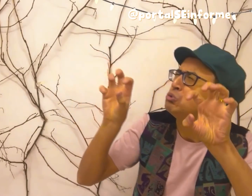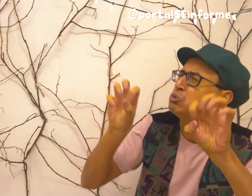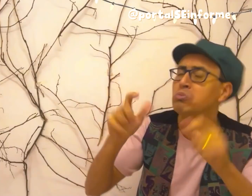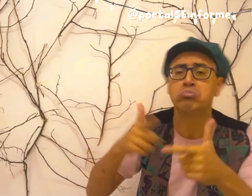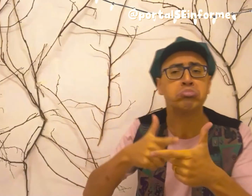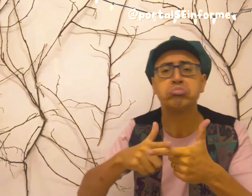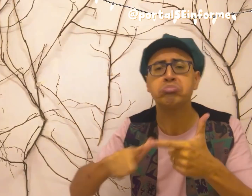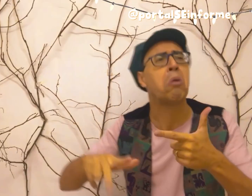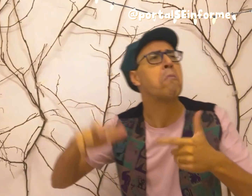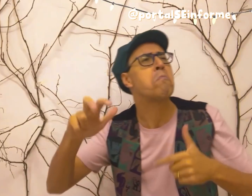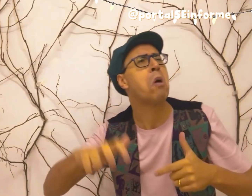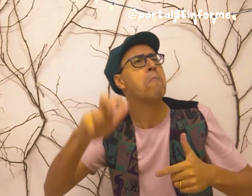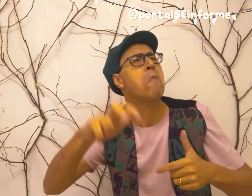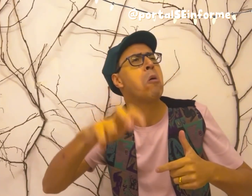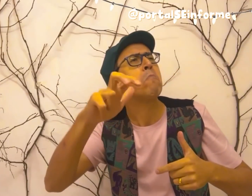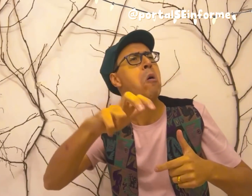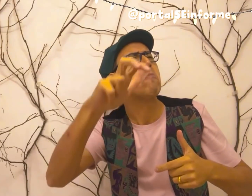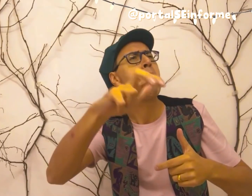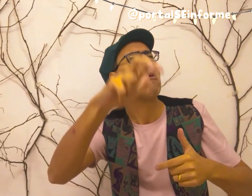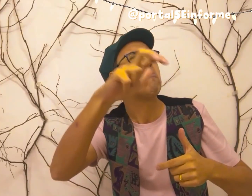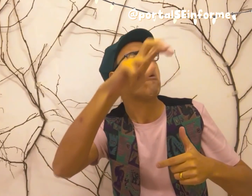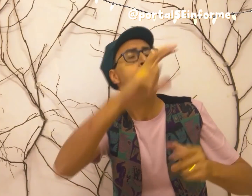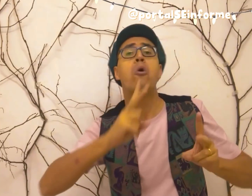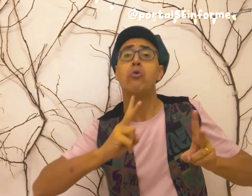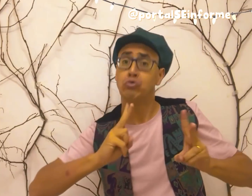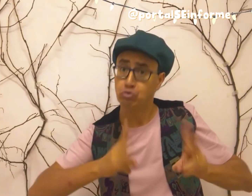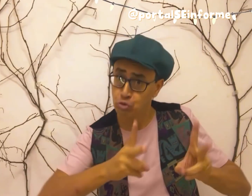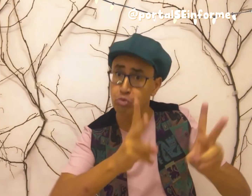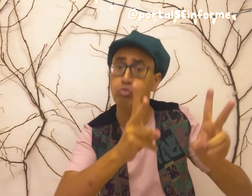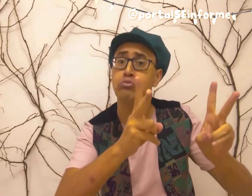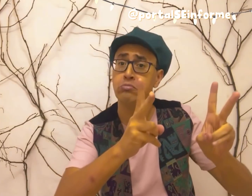Mesmo escurecendo, ele continuou.